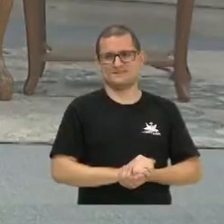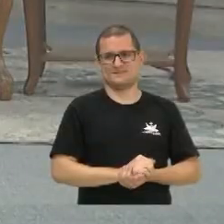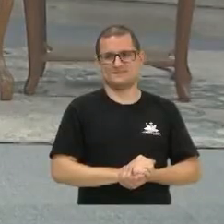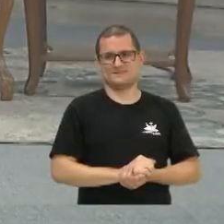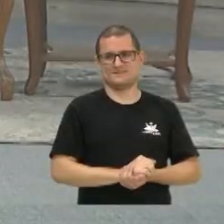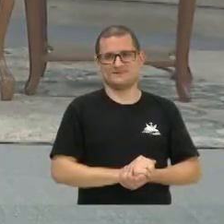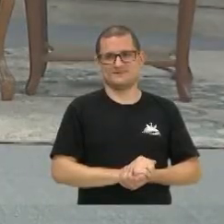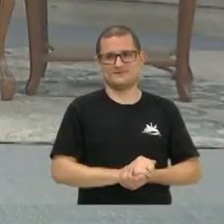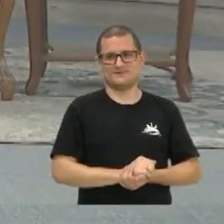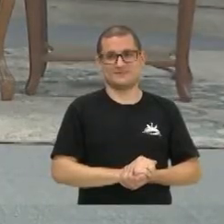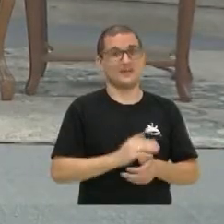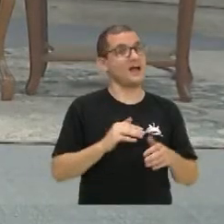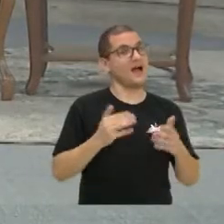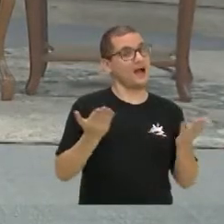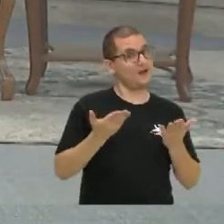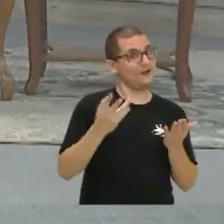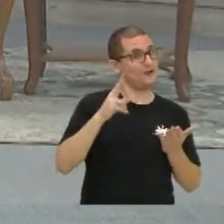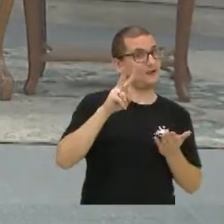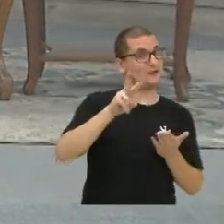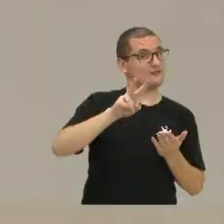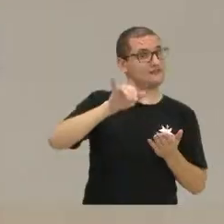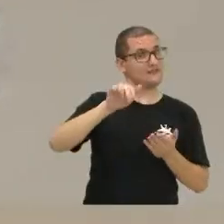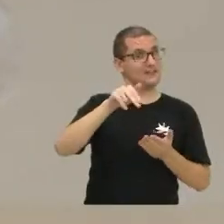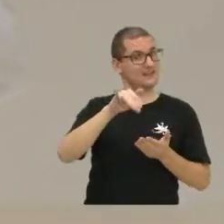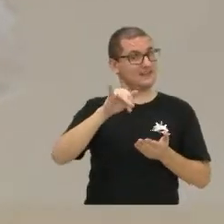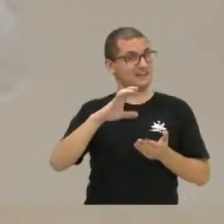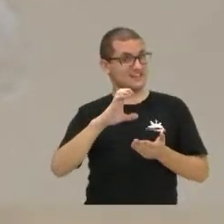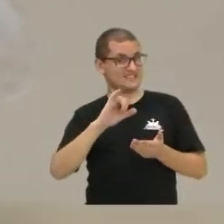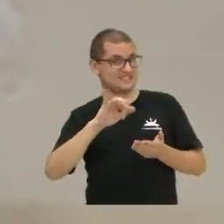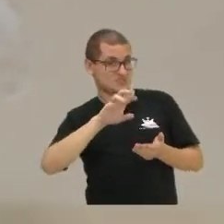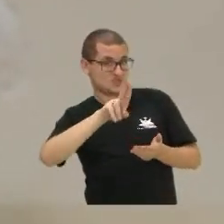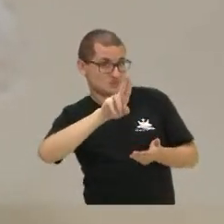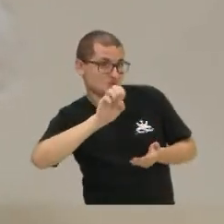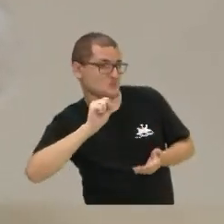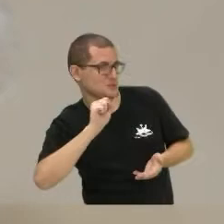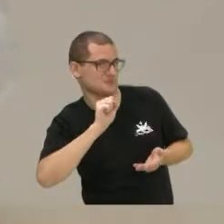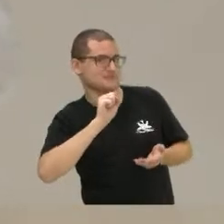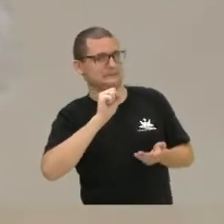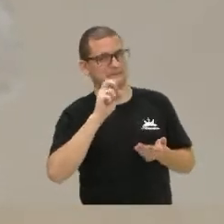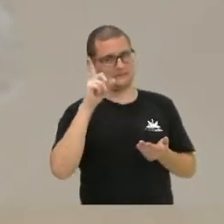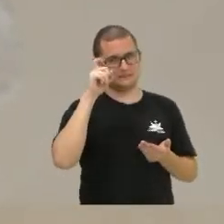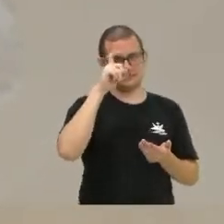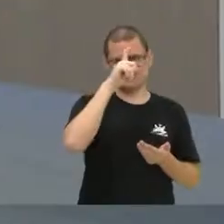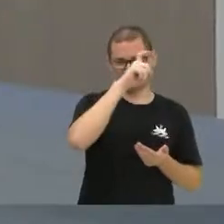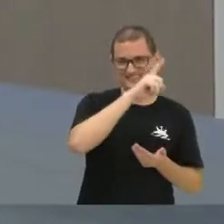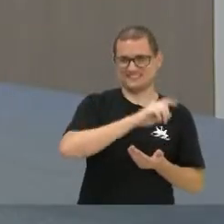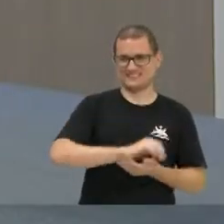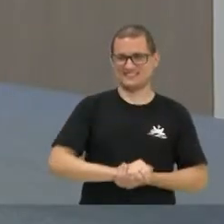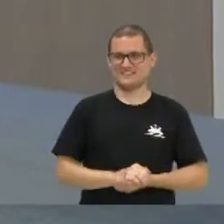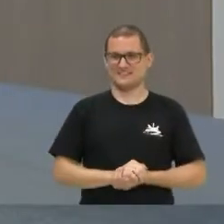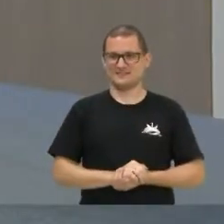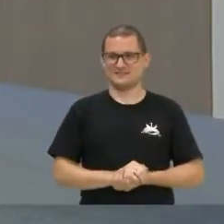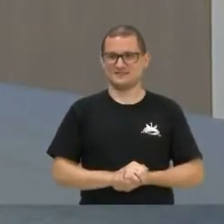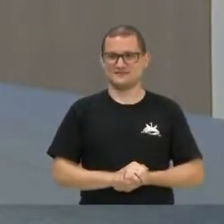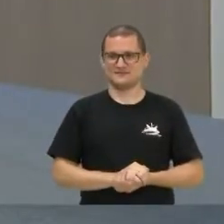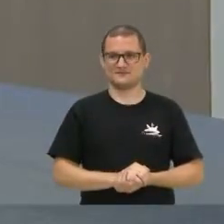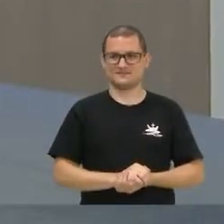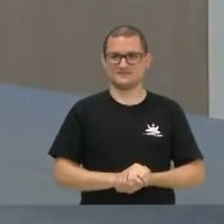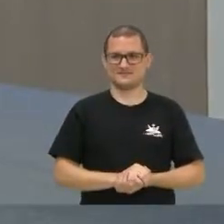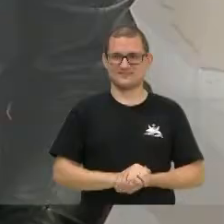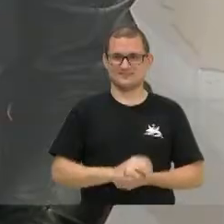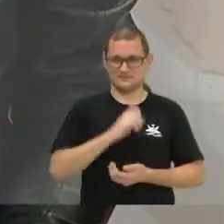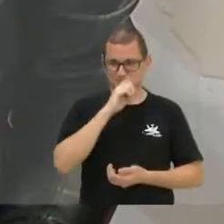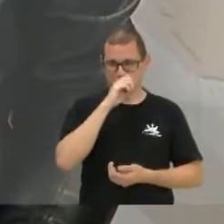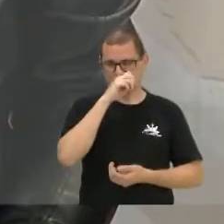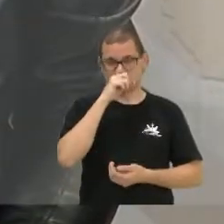o vinícius um pau brabo mas é bom se